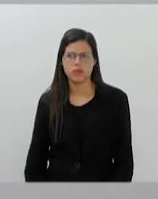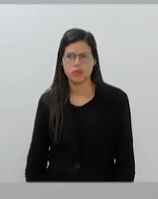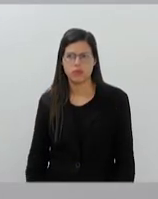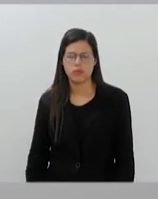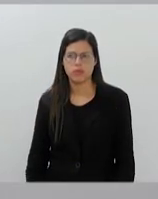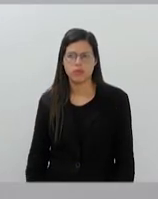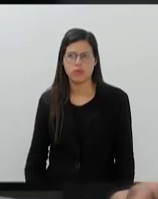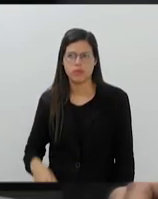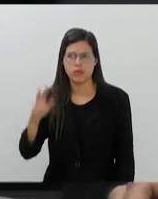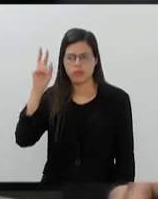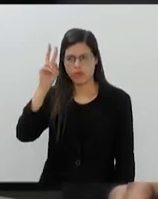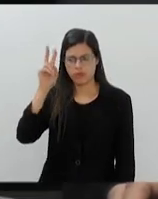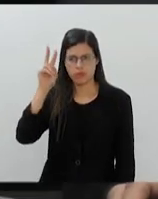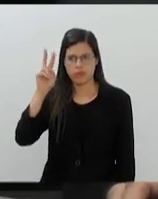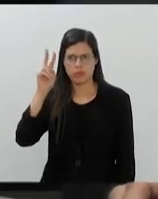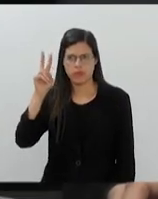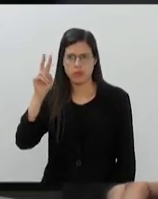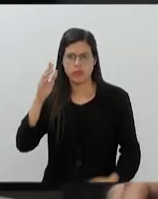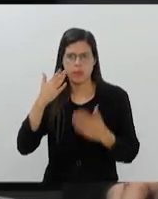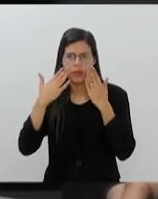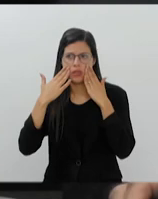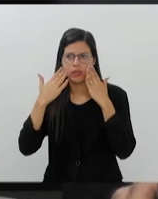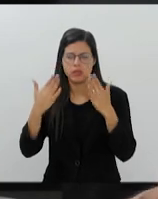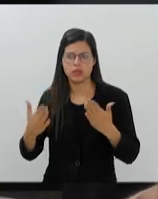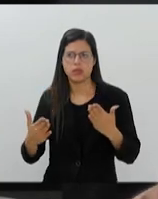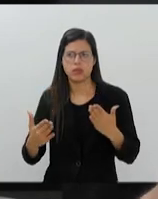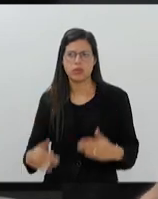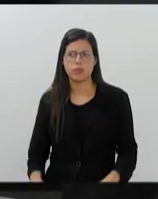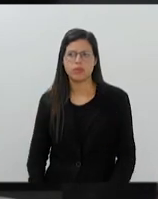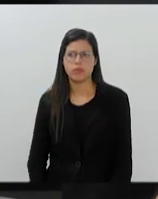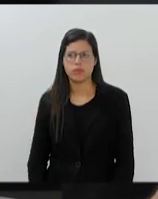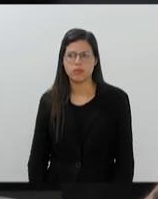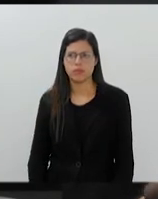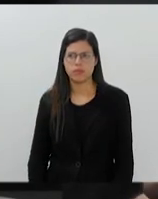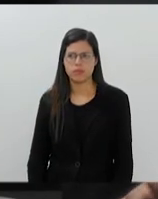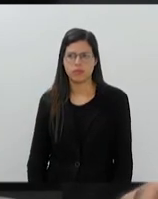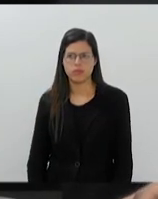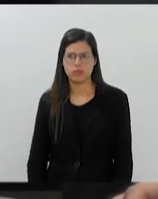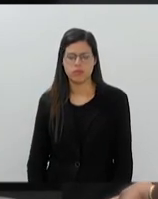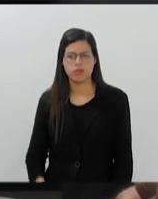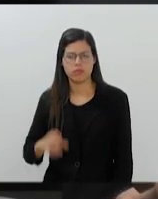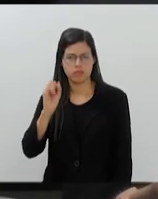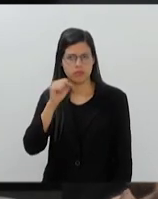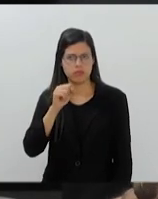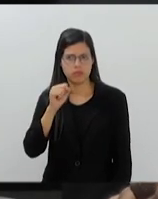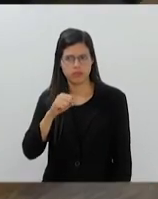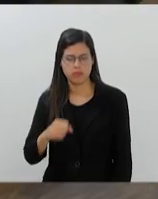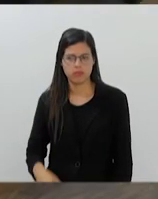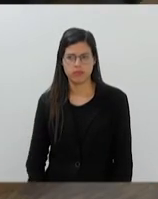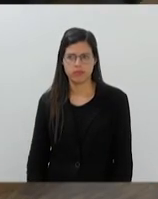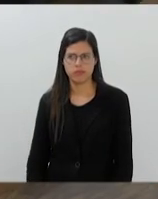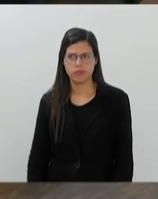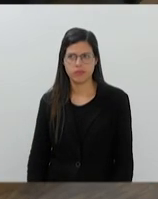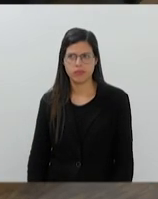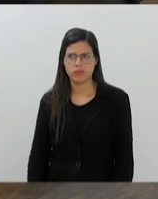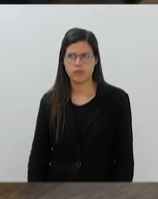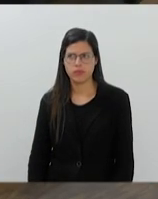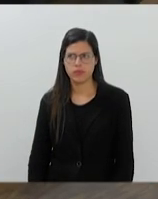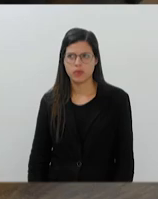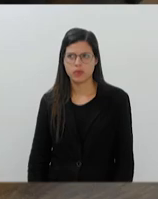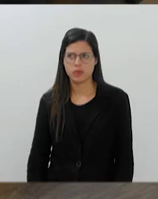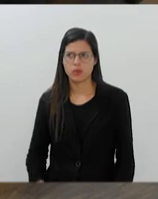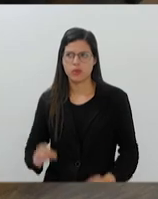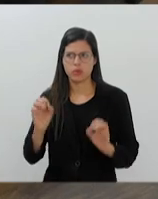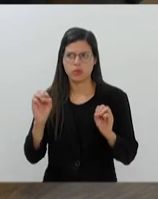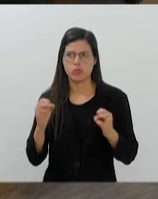exibindo lá lembro se apresentando Lembro sim devagarzinho Então tava tendo um show de um grupo